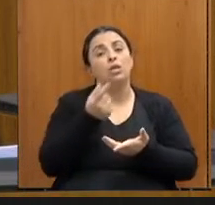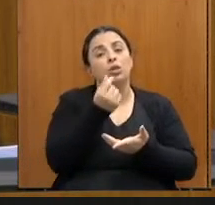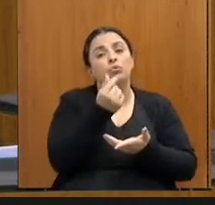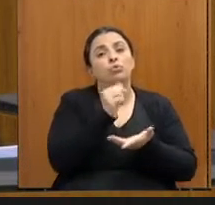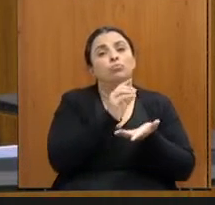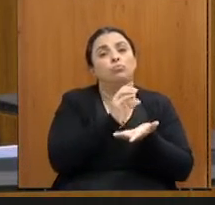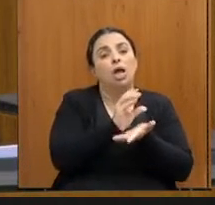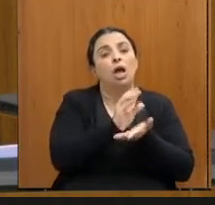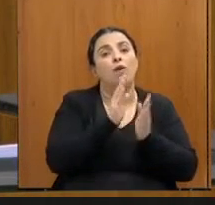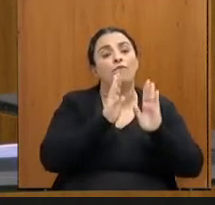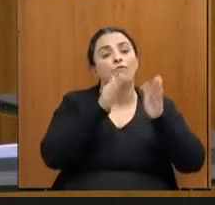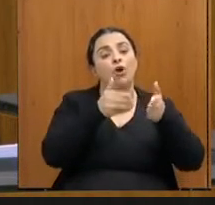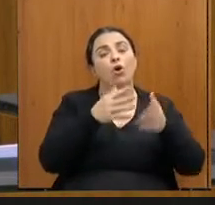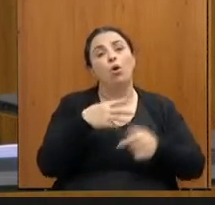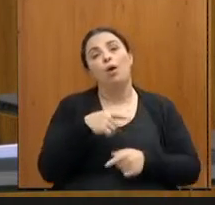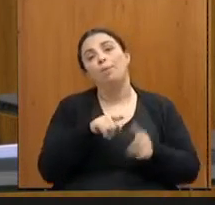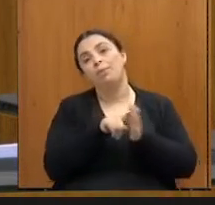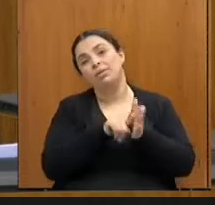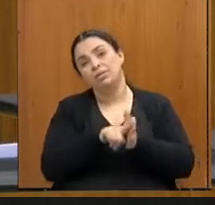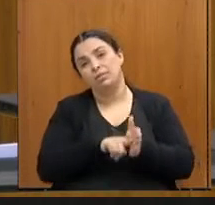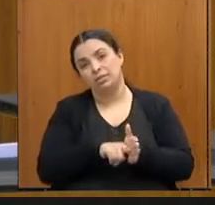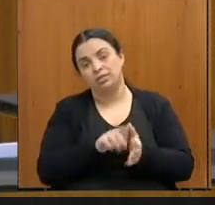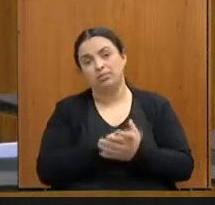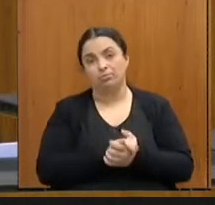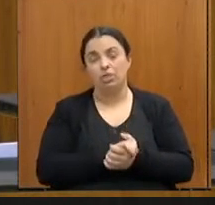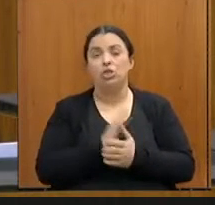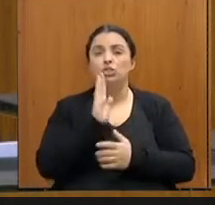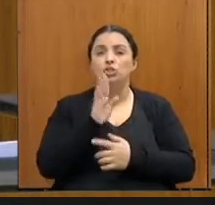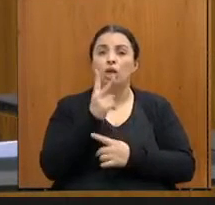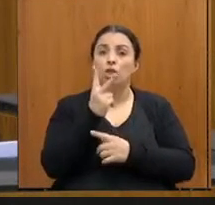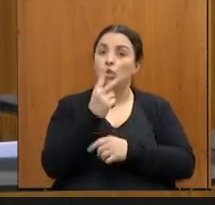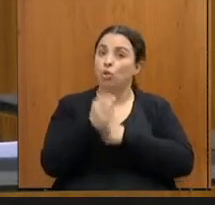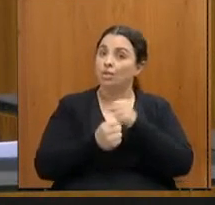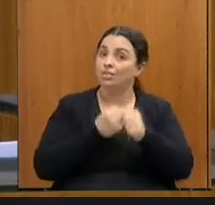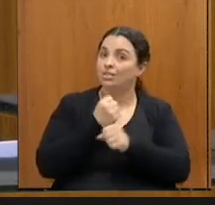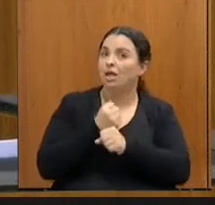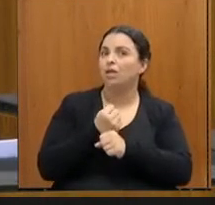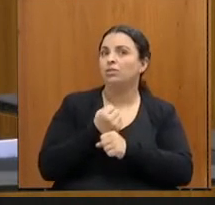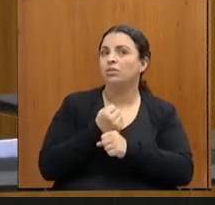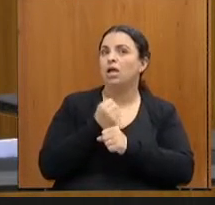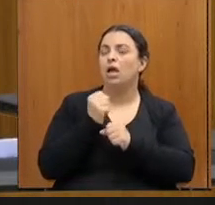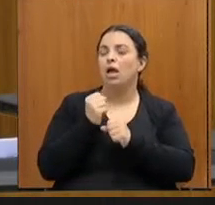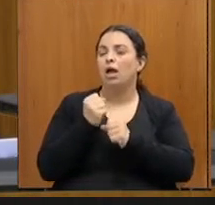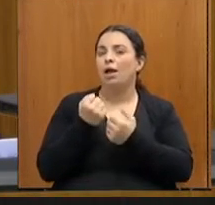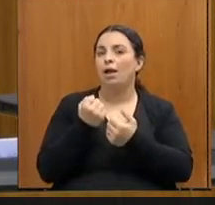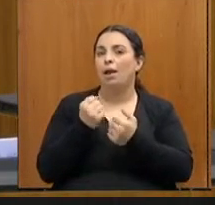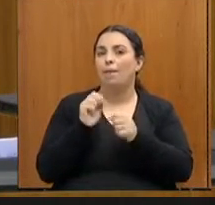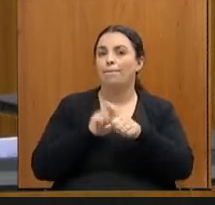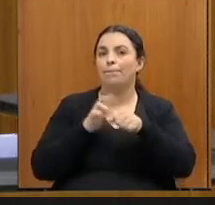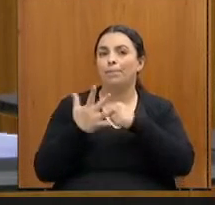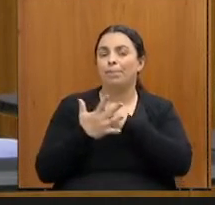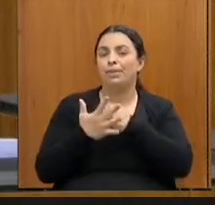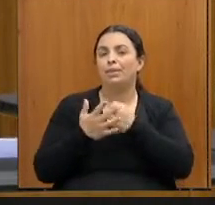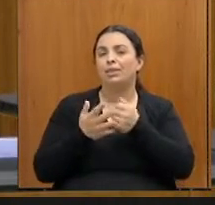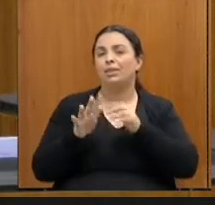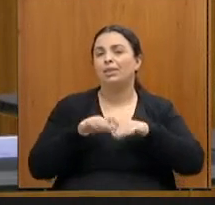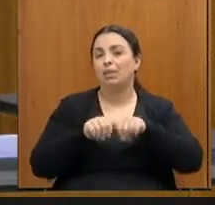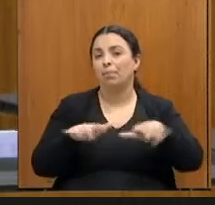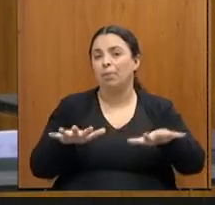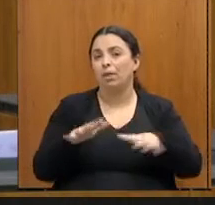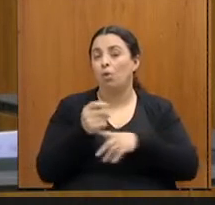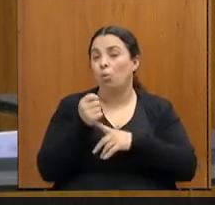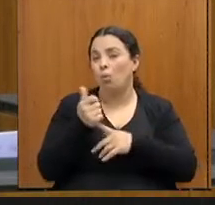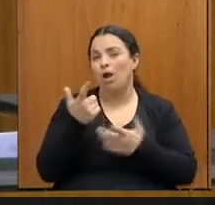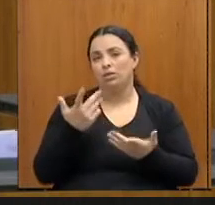pesquisa isso nós estamos no segundo ano de uma pandemia pandemia cuja saída será pela